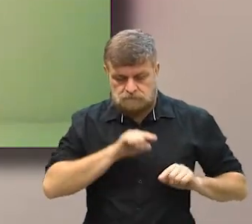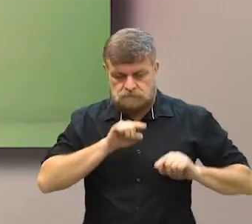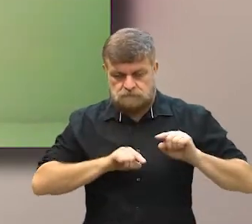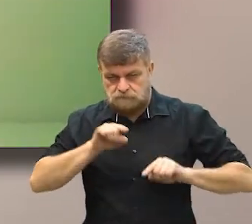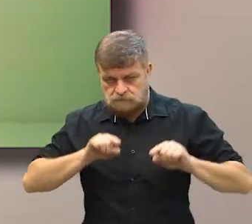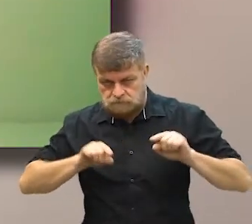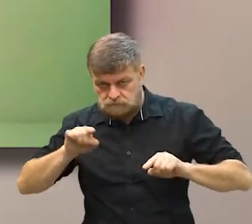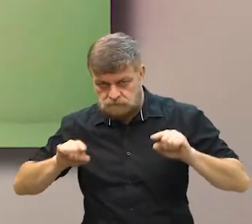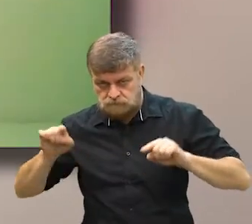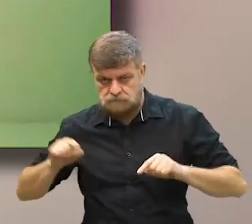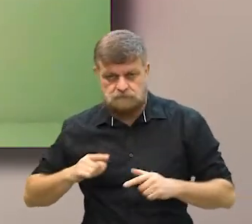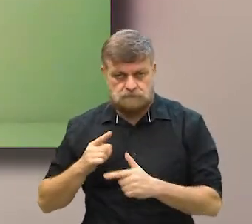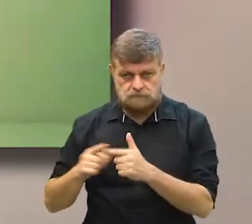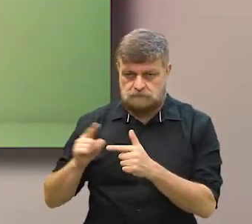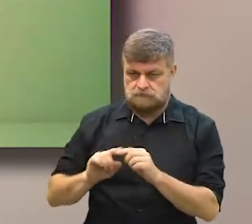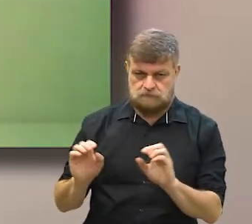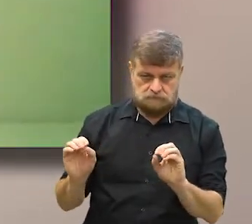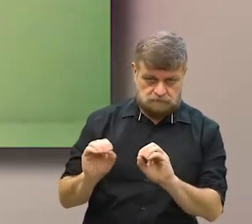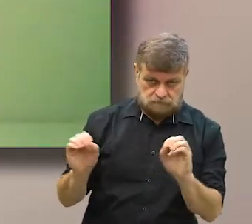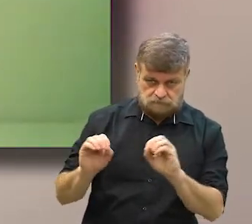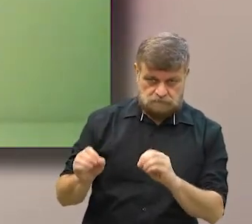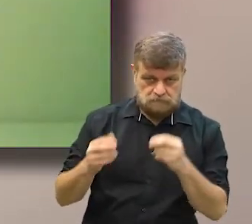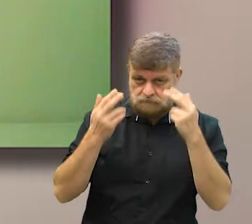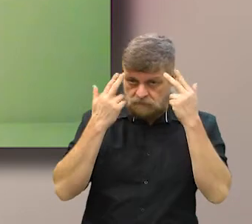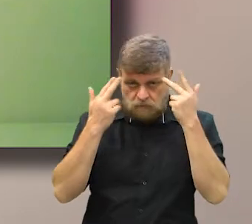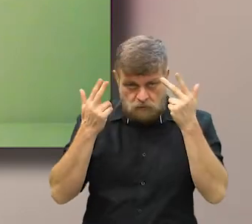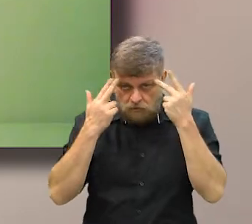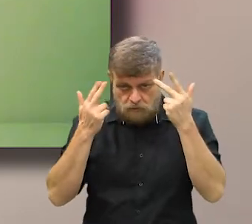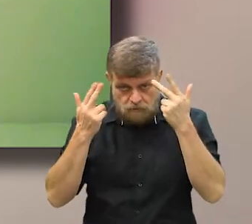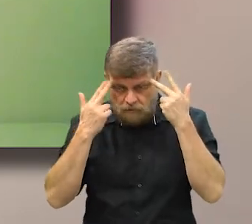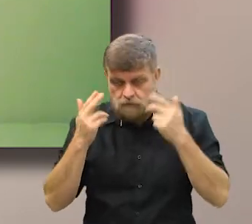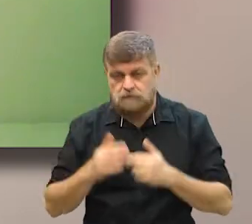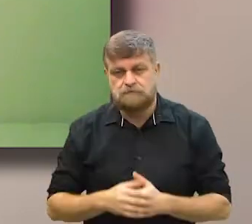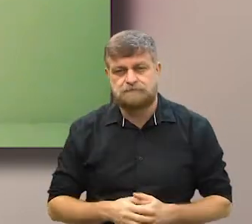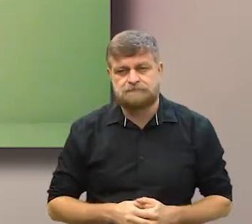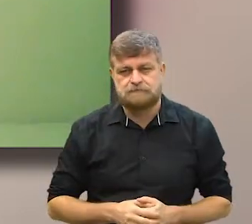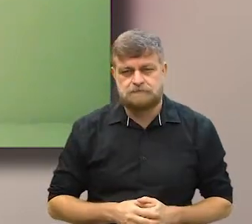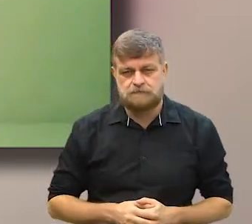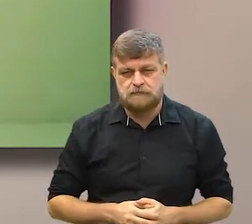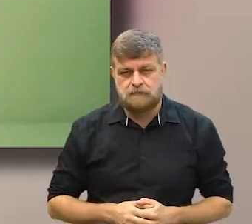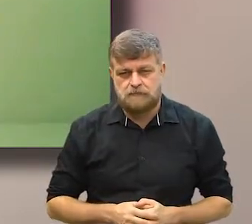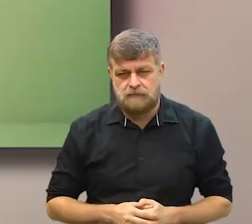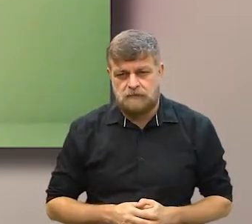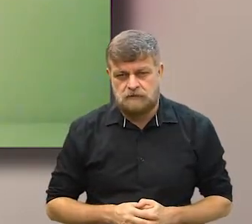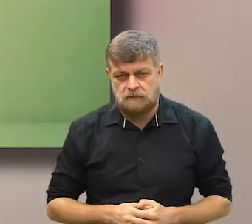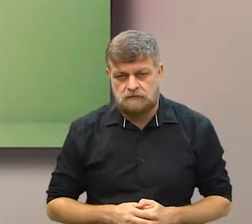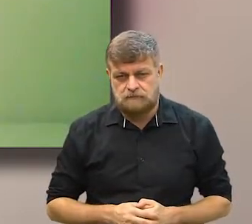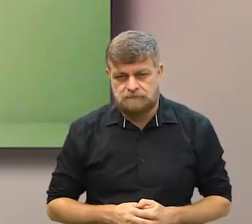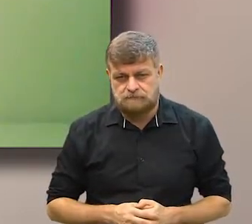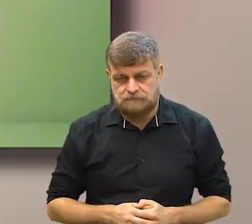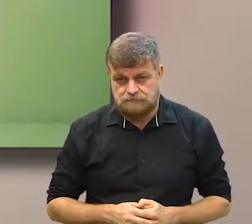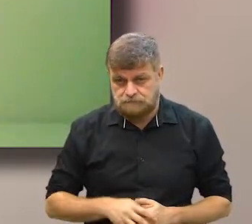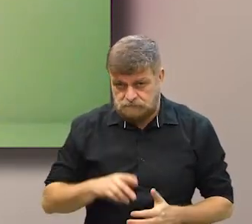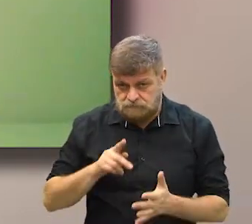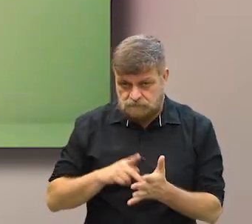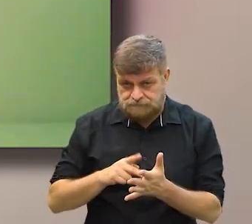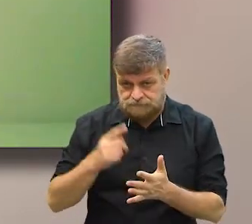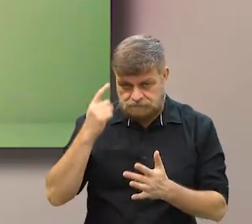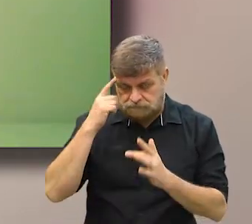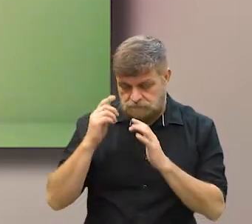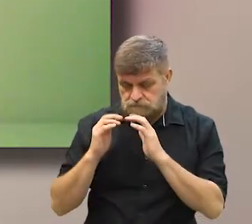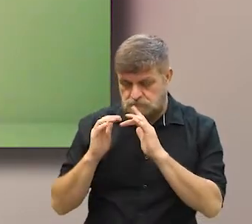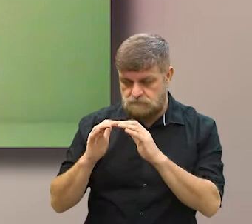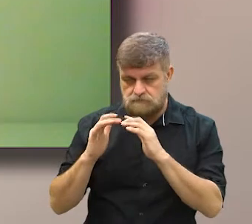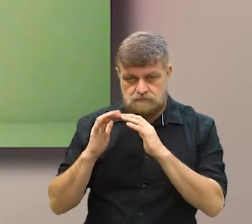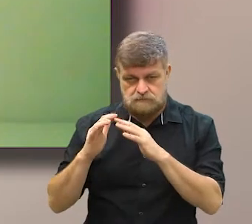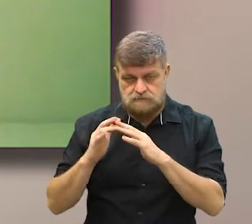durante o sono, sem que isso seja absolutamente uma coisa anormal ou patológica. Mas, de fato, o cérebro